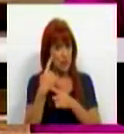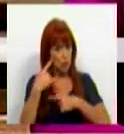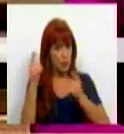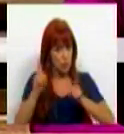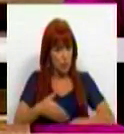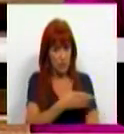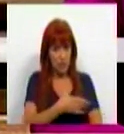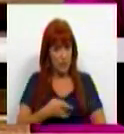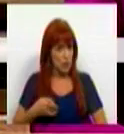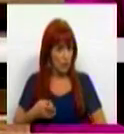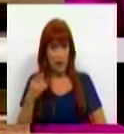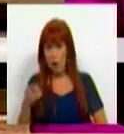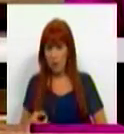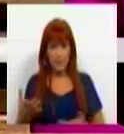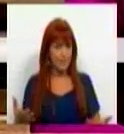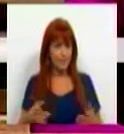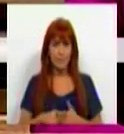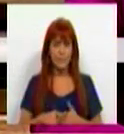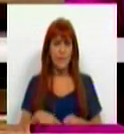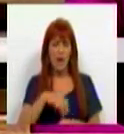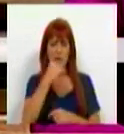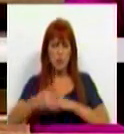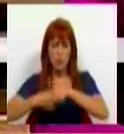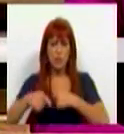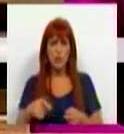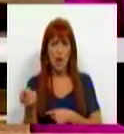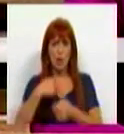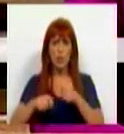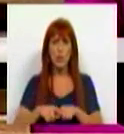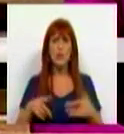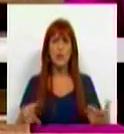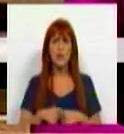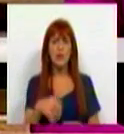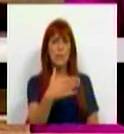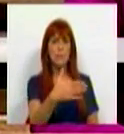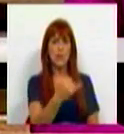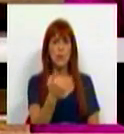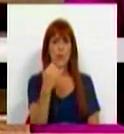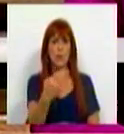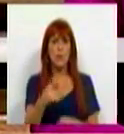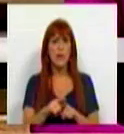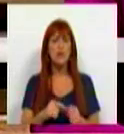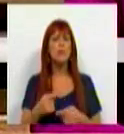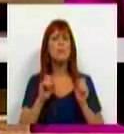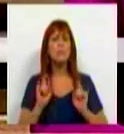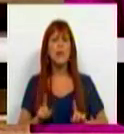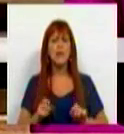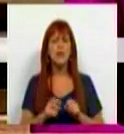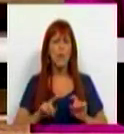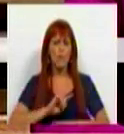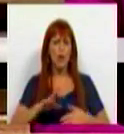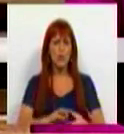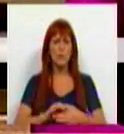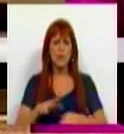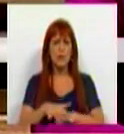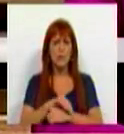começou em 1999. A segunda geração de lojas, iniciada em 2007, representou o início de uma forte colaboração